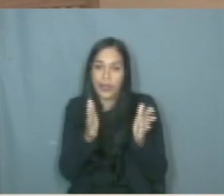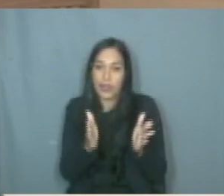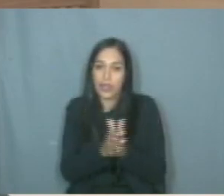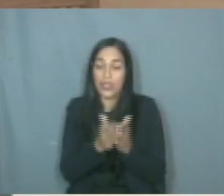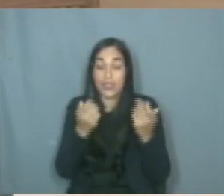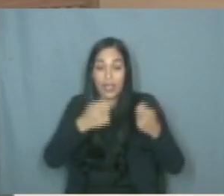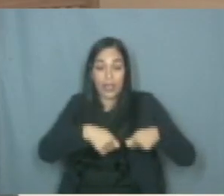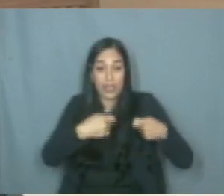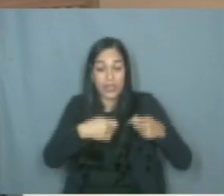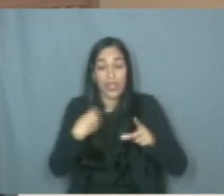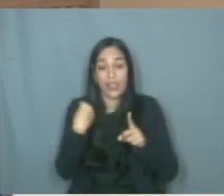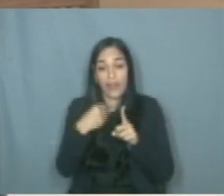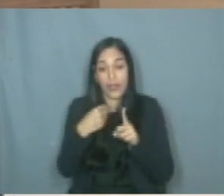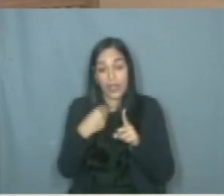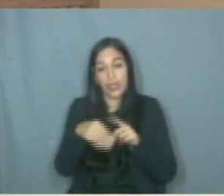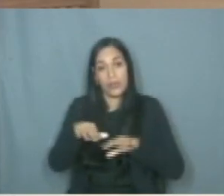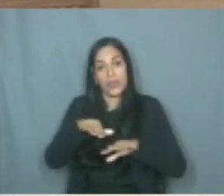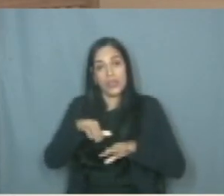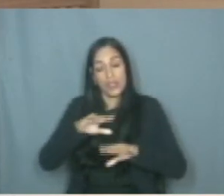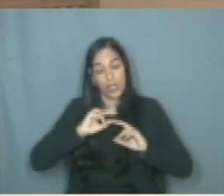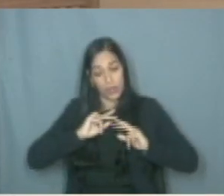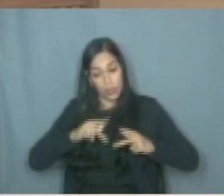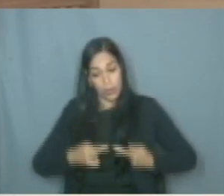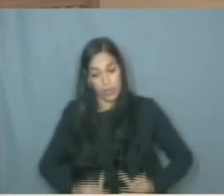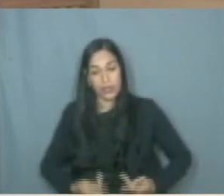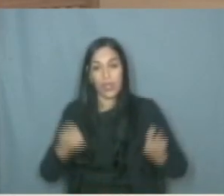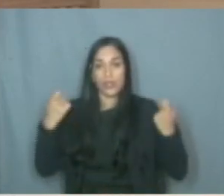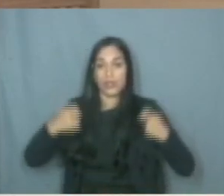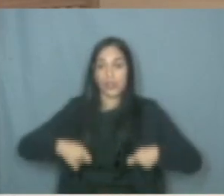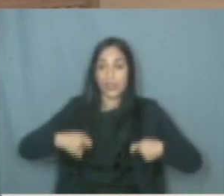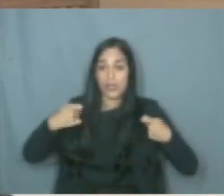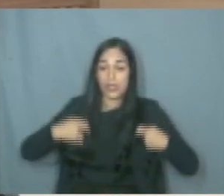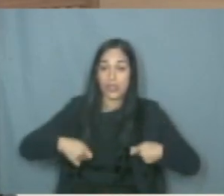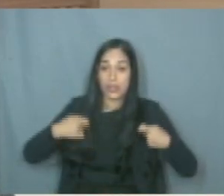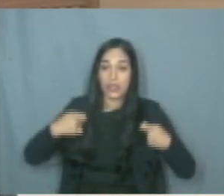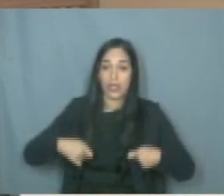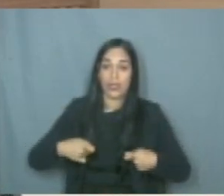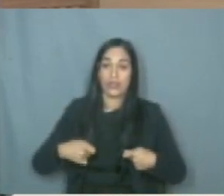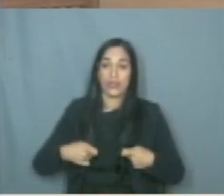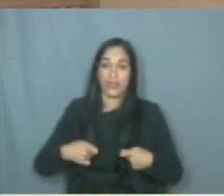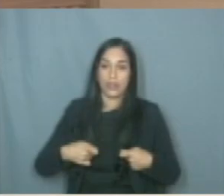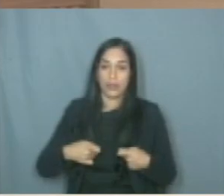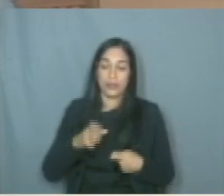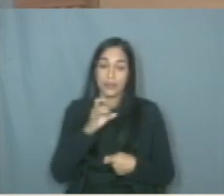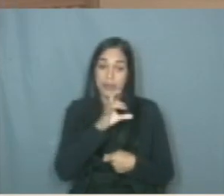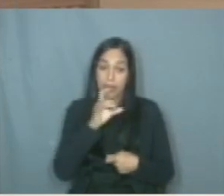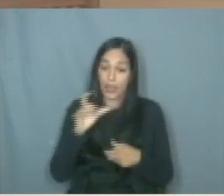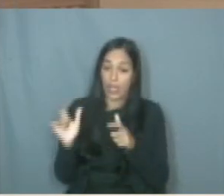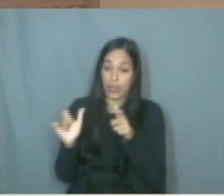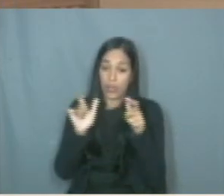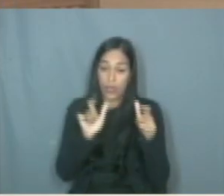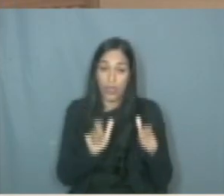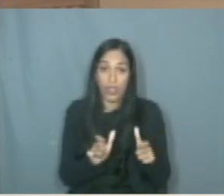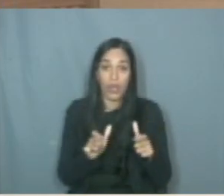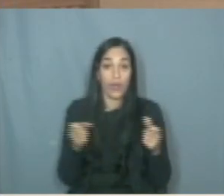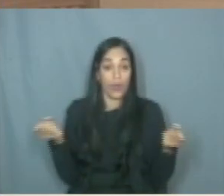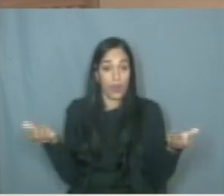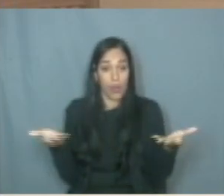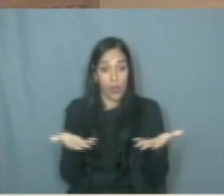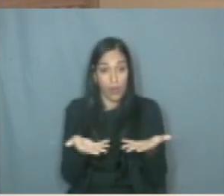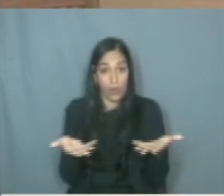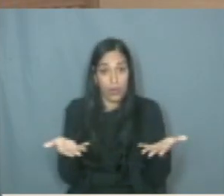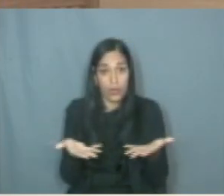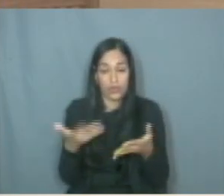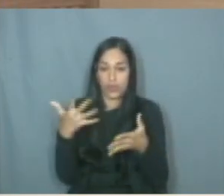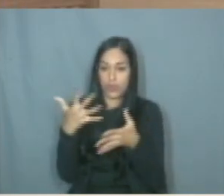a necessidade básica do ser humano. Eu vou repetir. A cada esquina que se atravessa hoje,